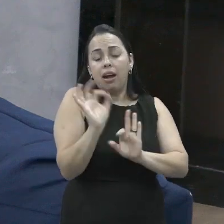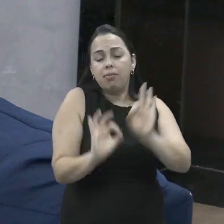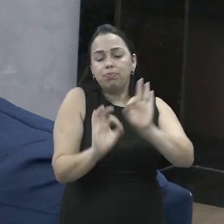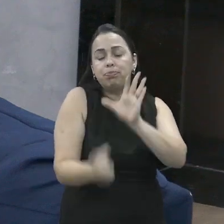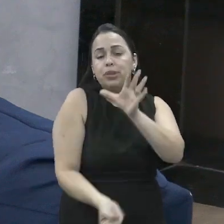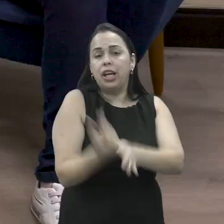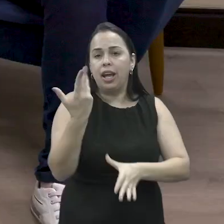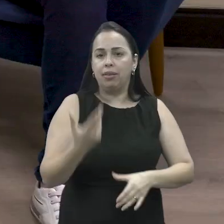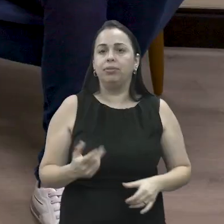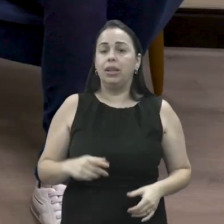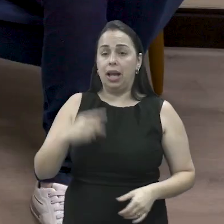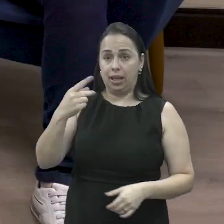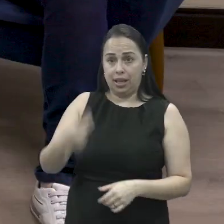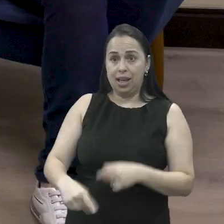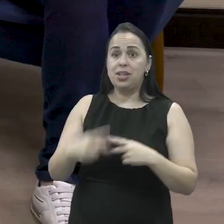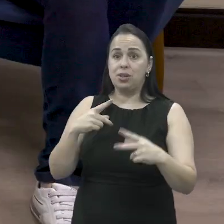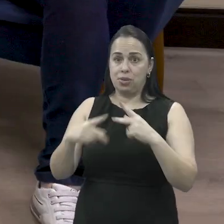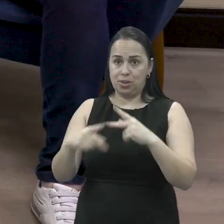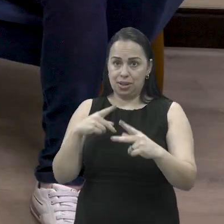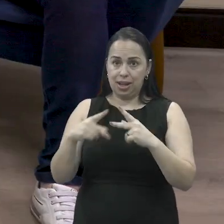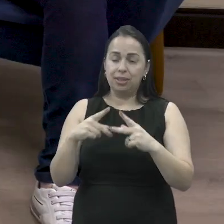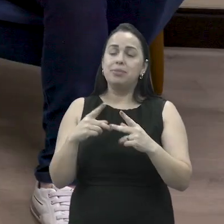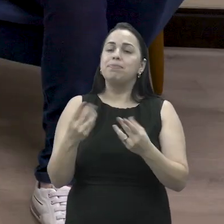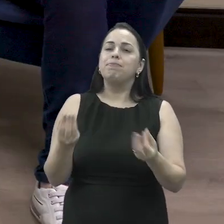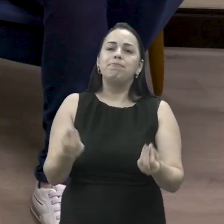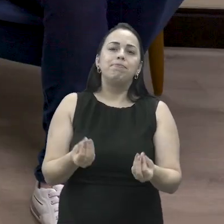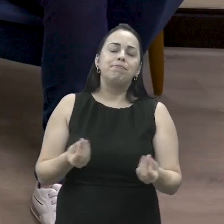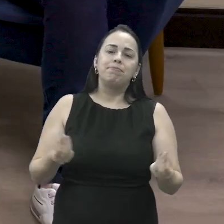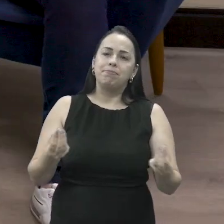em desenvolver? Sim, São José dos Campos tem